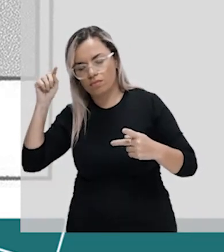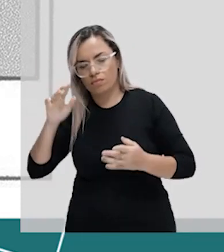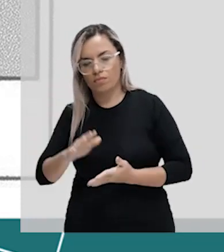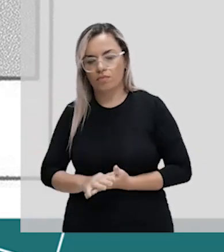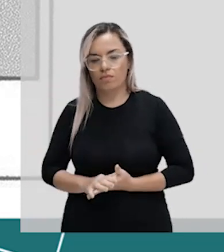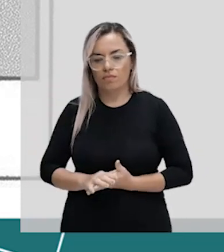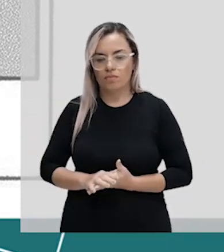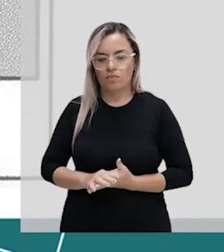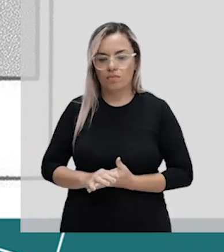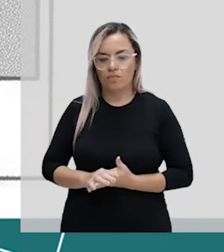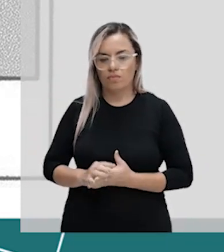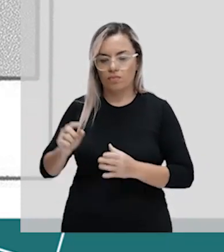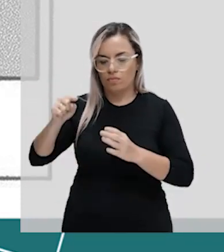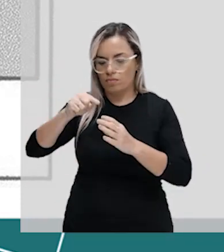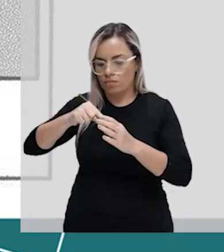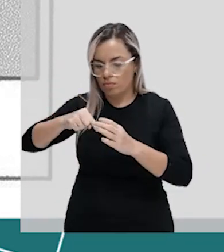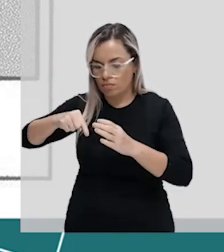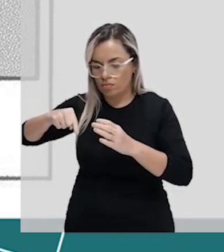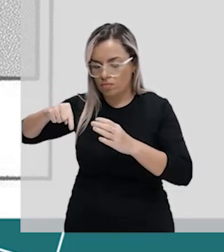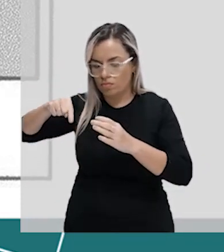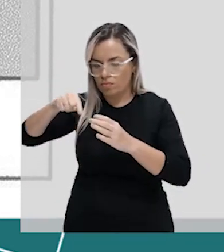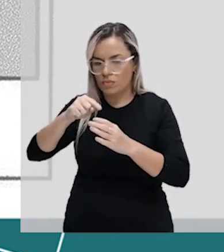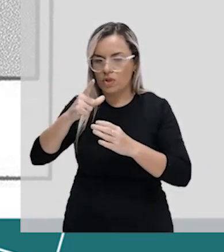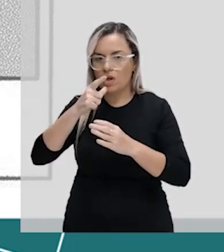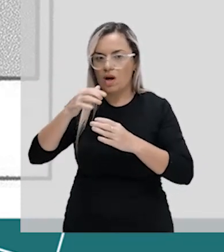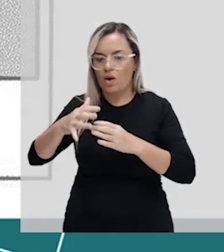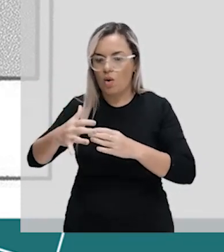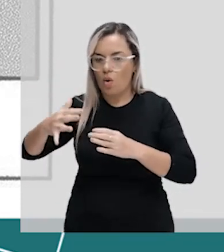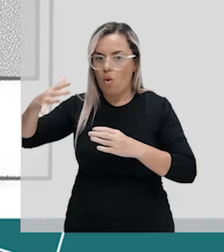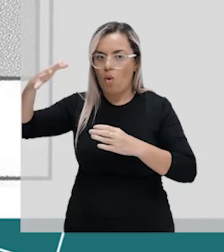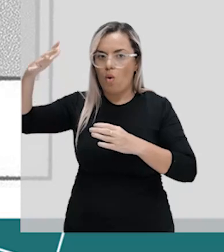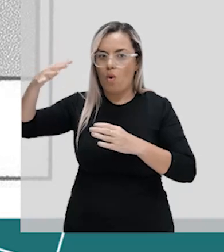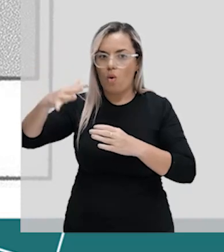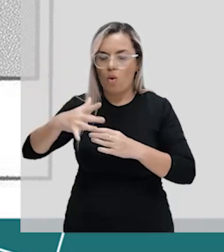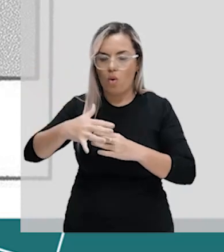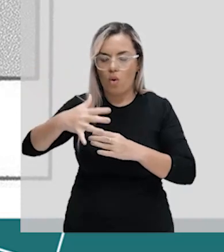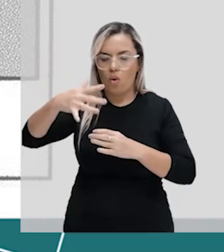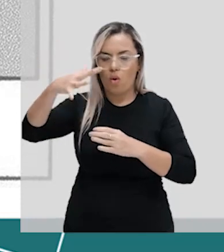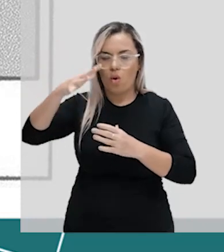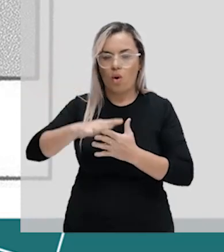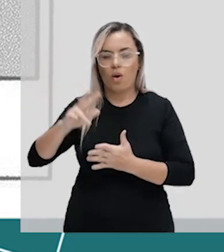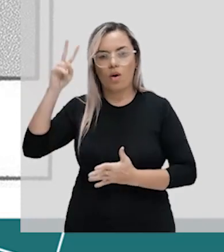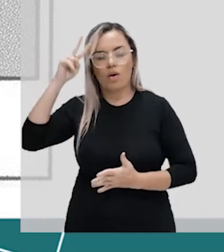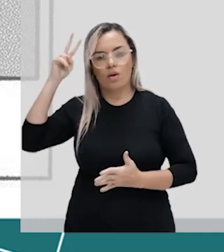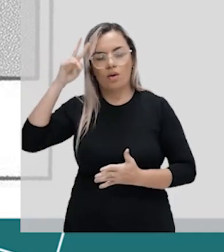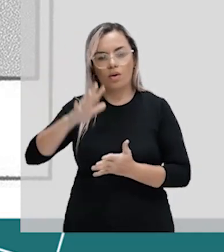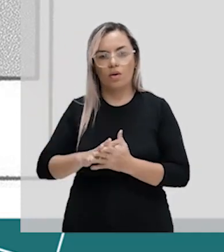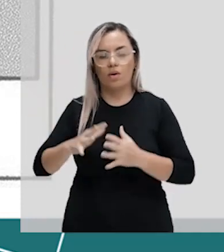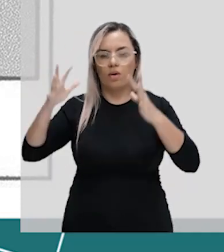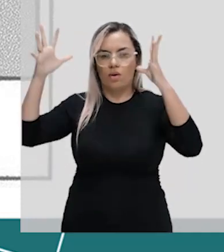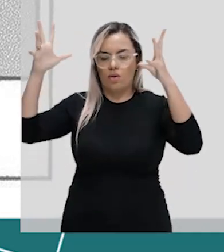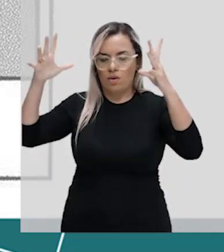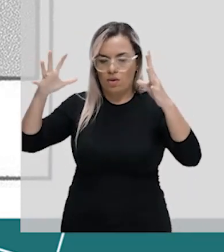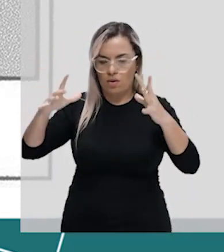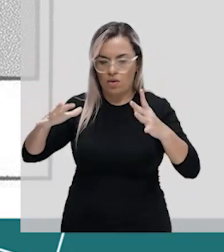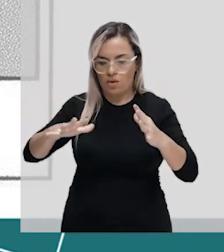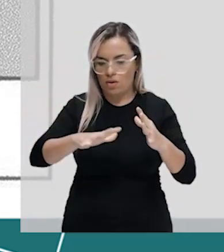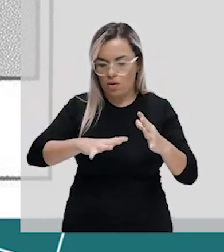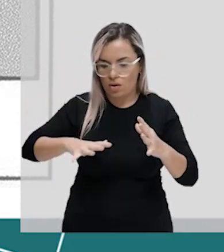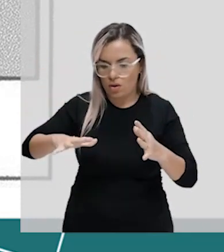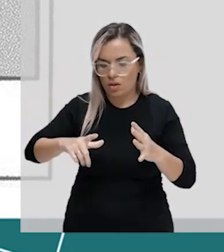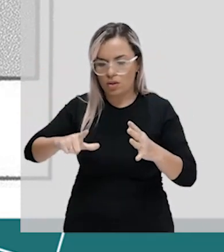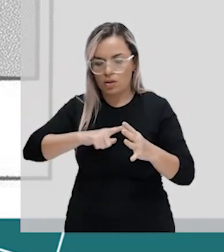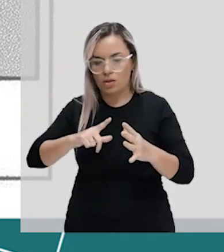no meio onde a água evaporou. Então, vamos lembrar que quando a chuva caía, né, num ambiente que tinha